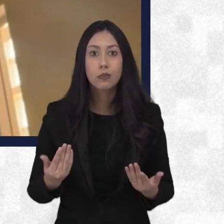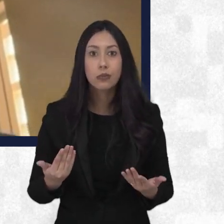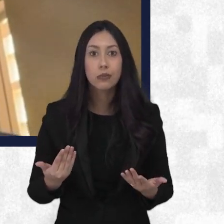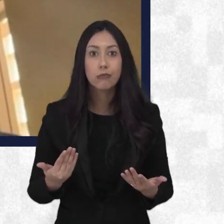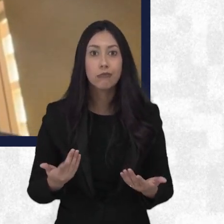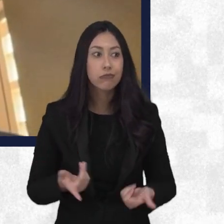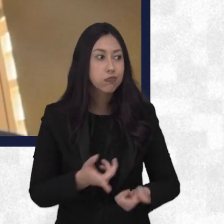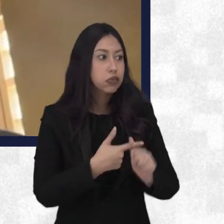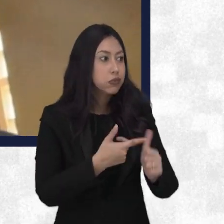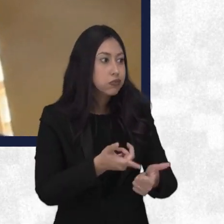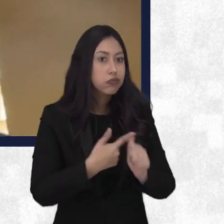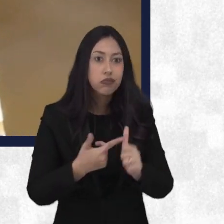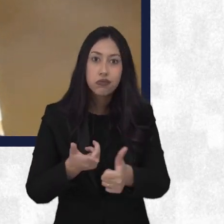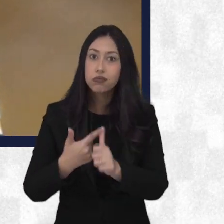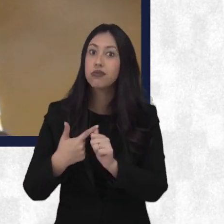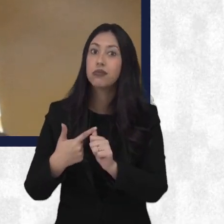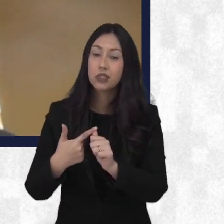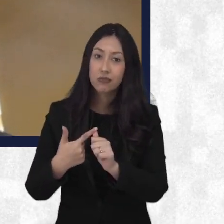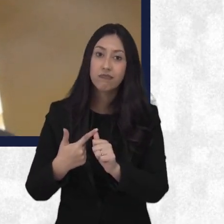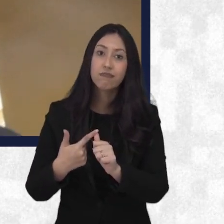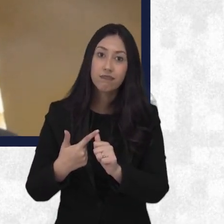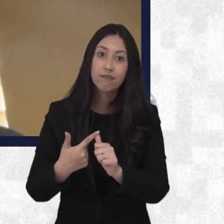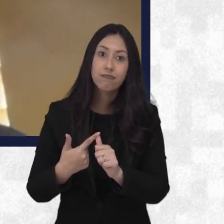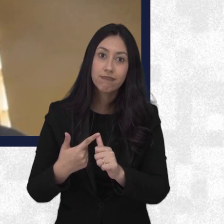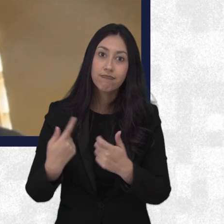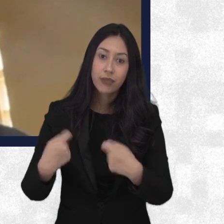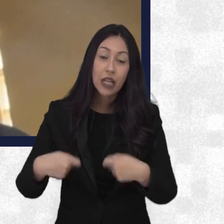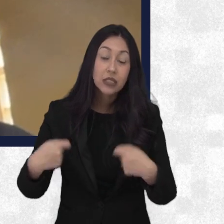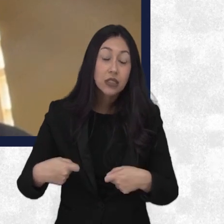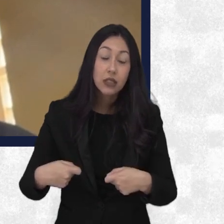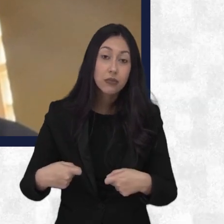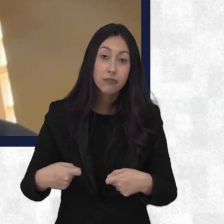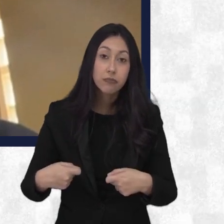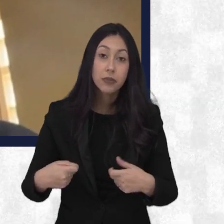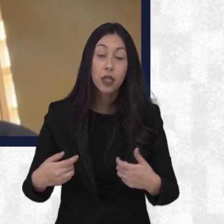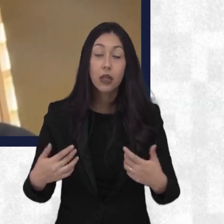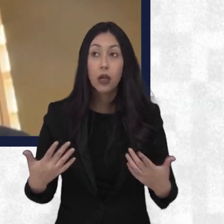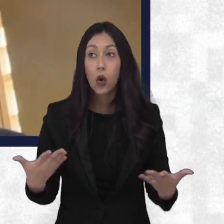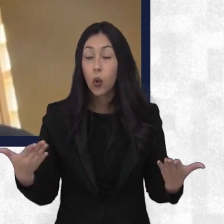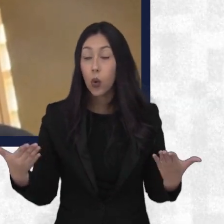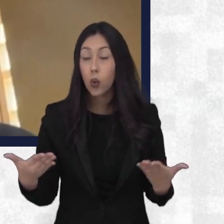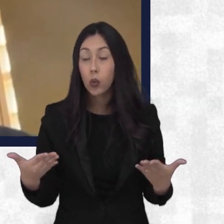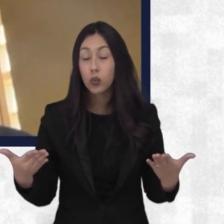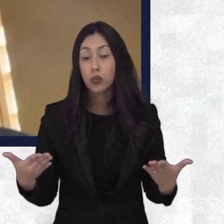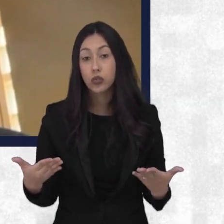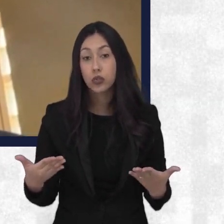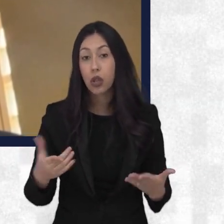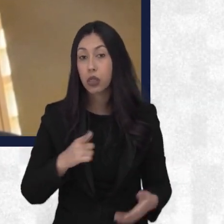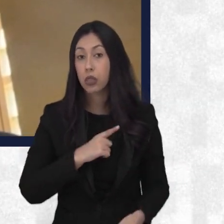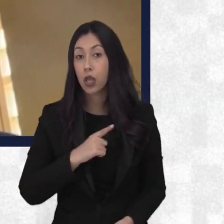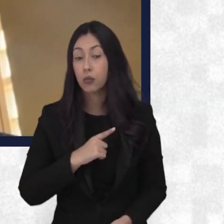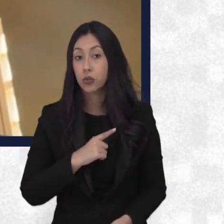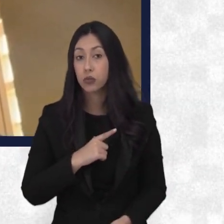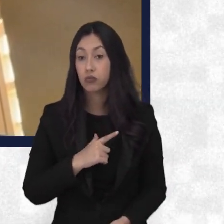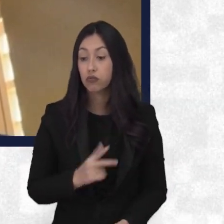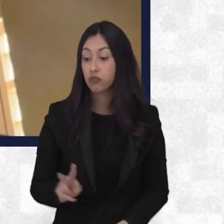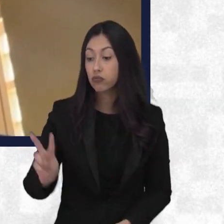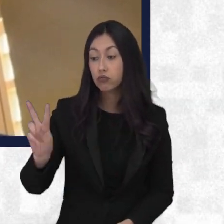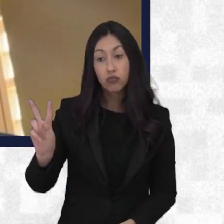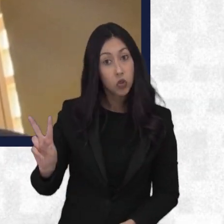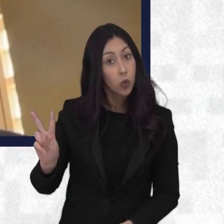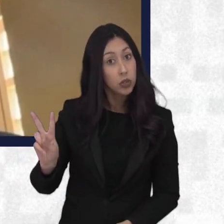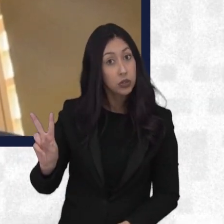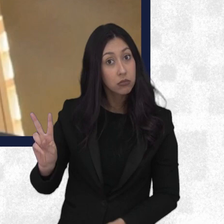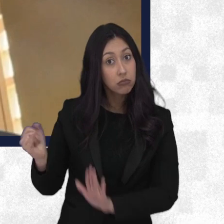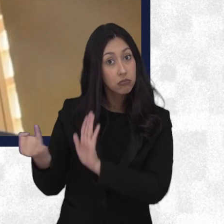abrindo o buraco, né? Quer dizer, continuar produzindo déficits cada vez maiores. Hoje temos